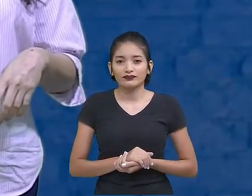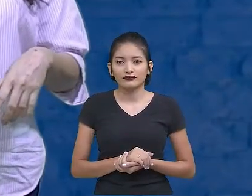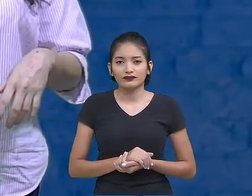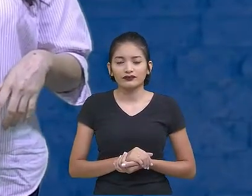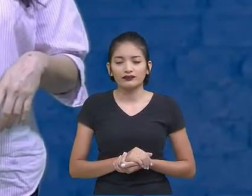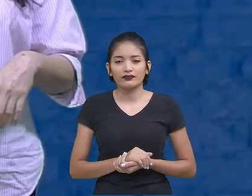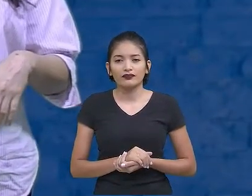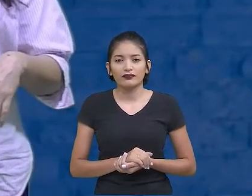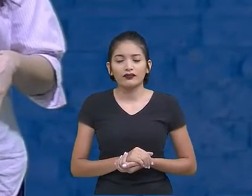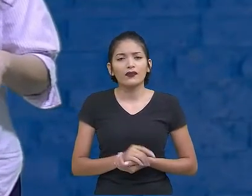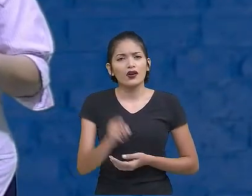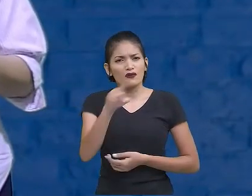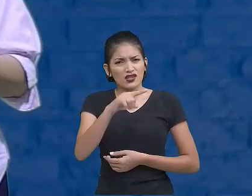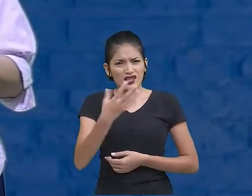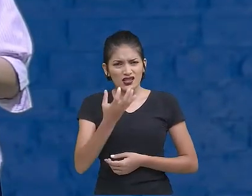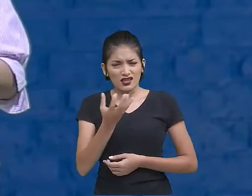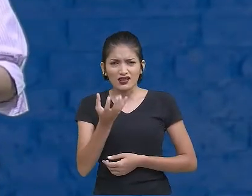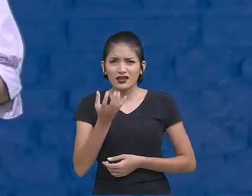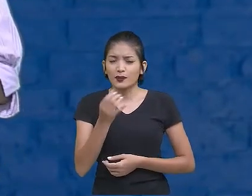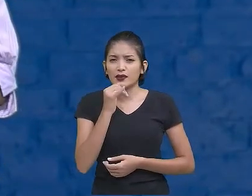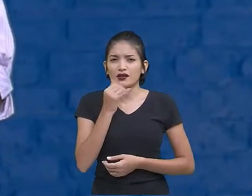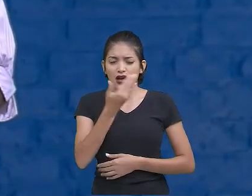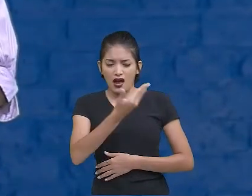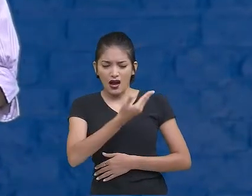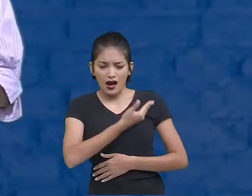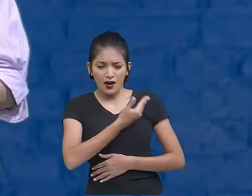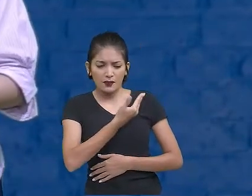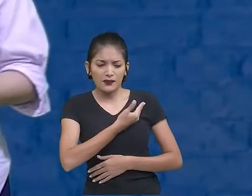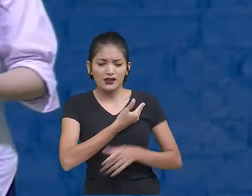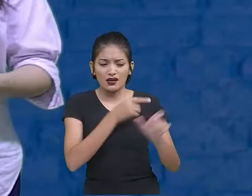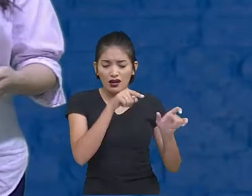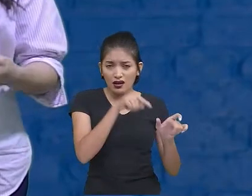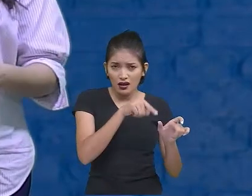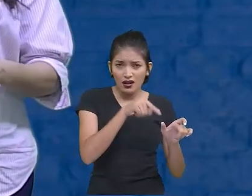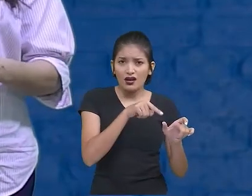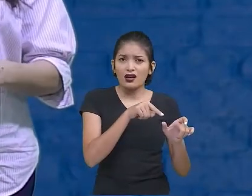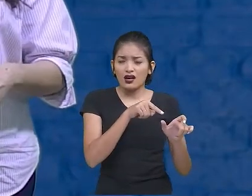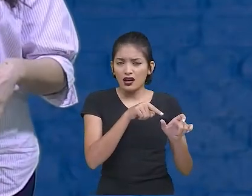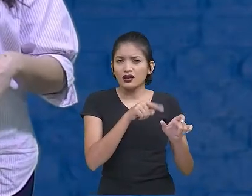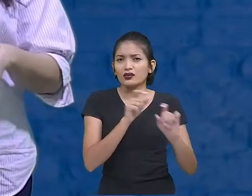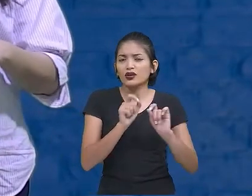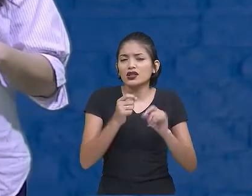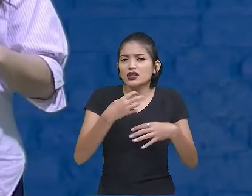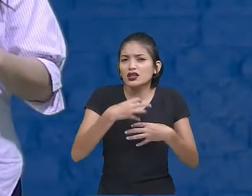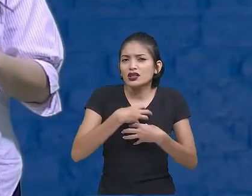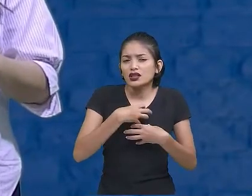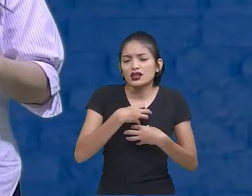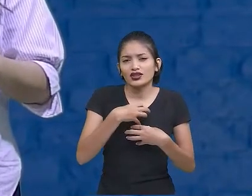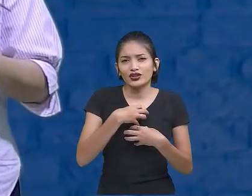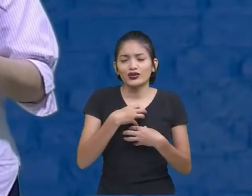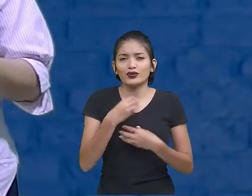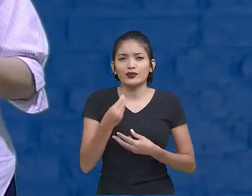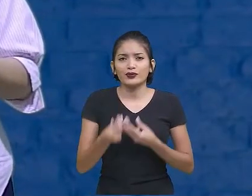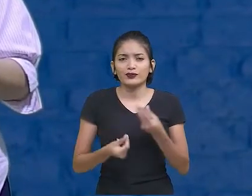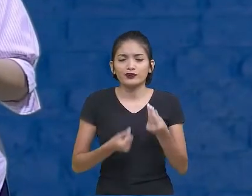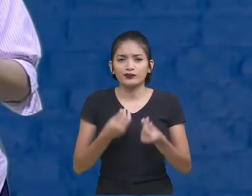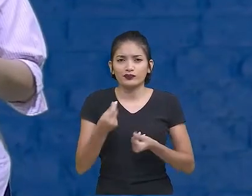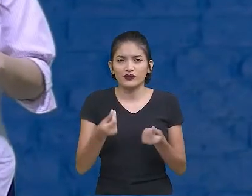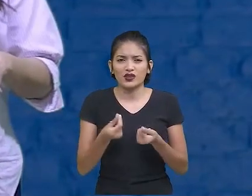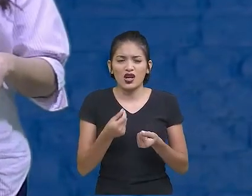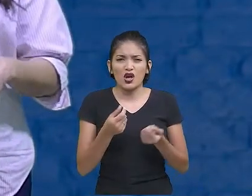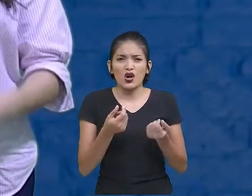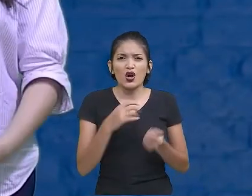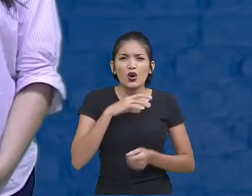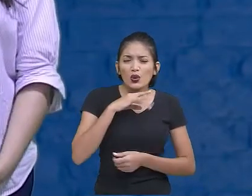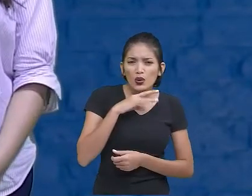Será que você gostaria de ter aquela amizade ou tratar algum coleguinha de uma certa forma de mau